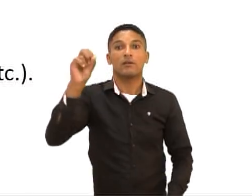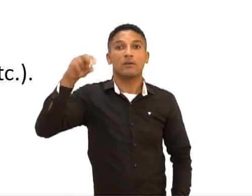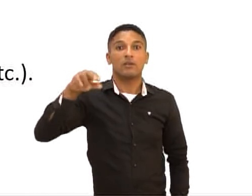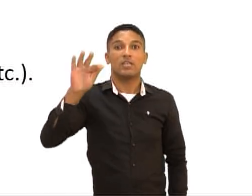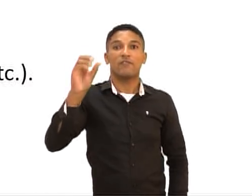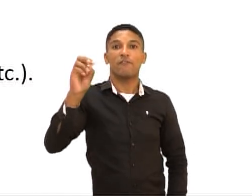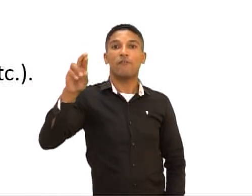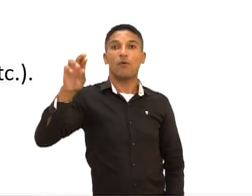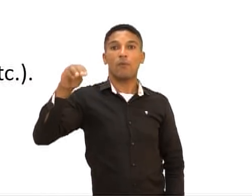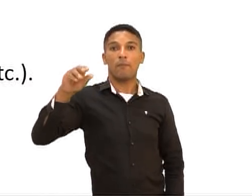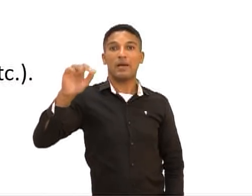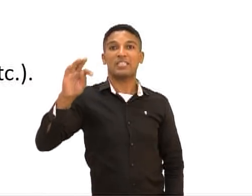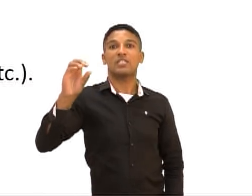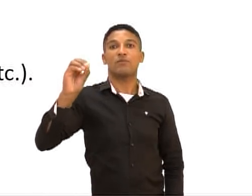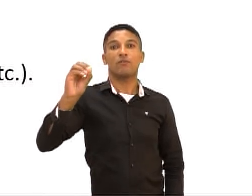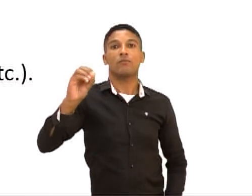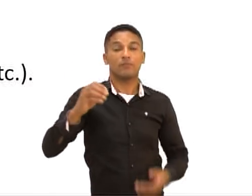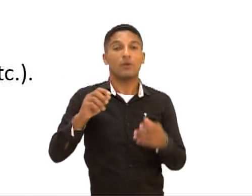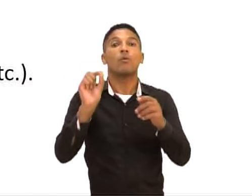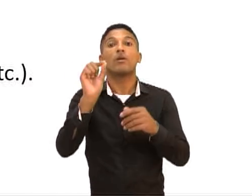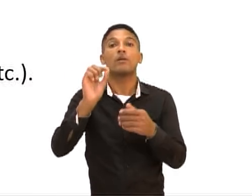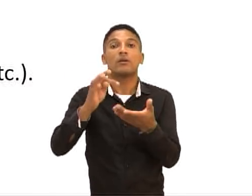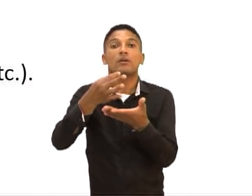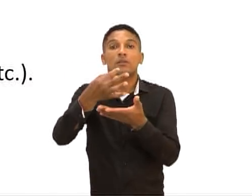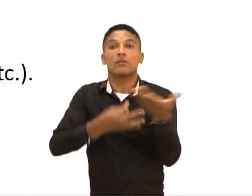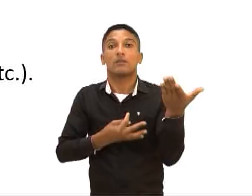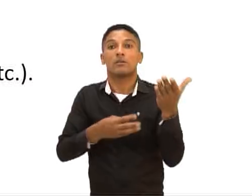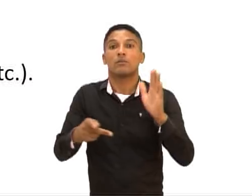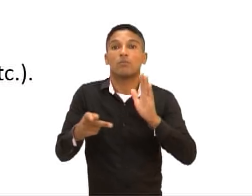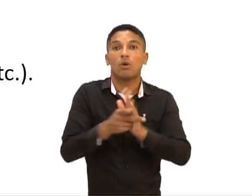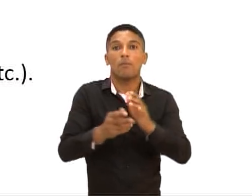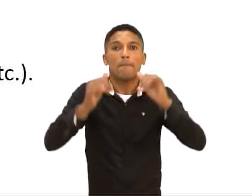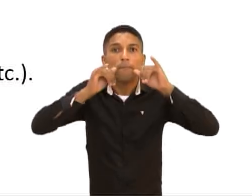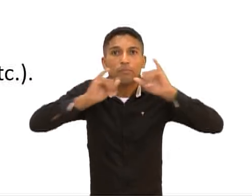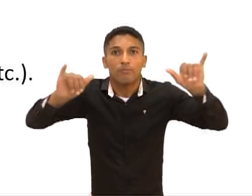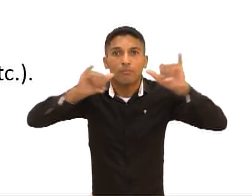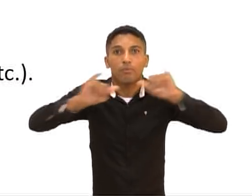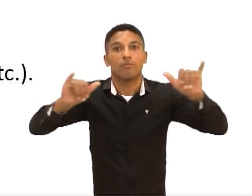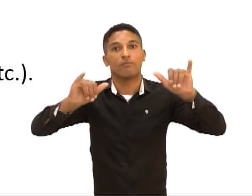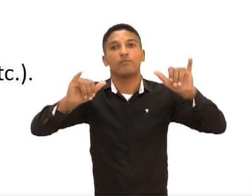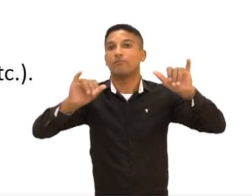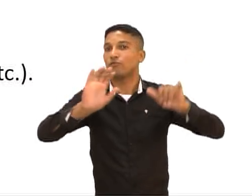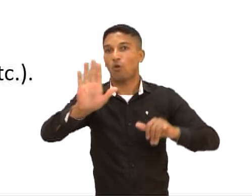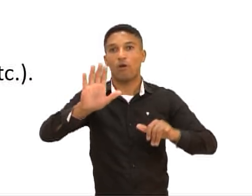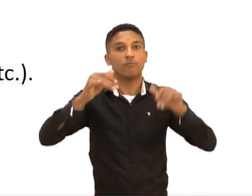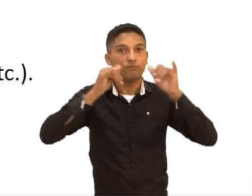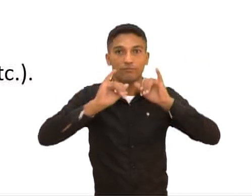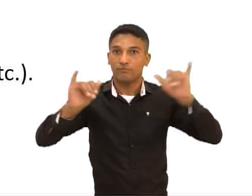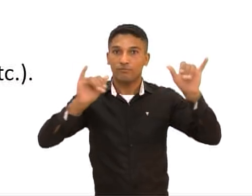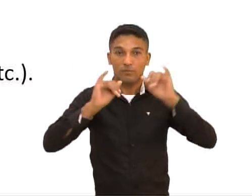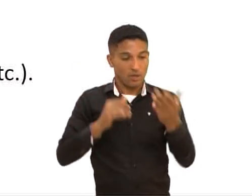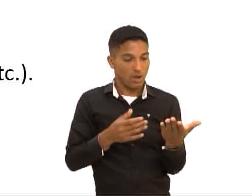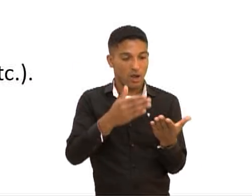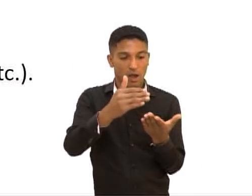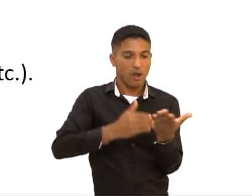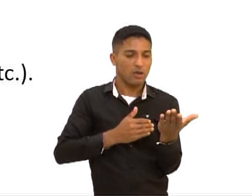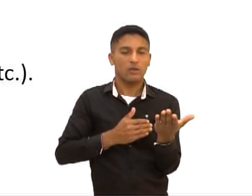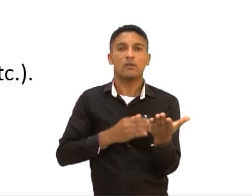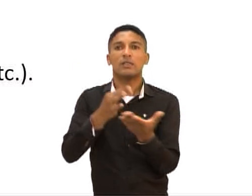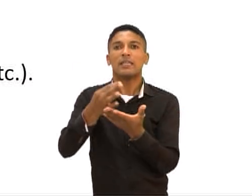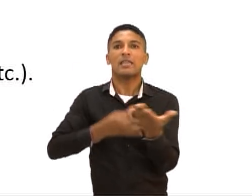assunto. Trata-se de uma produção textual objetiva, normalmente em prosa, com linguagem clara e